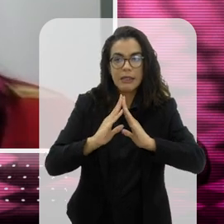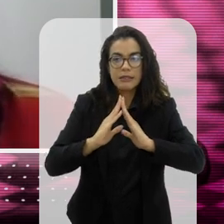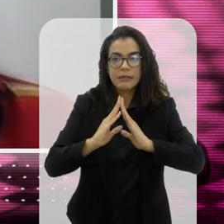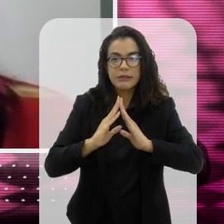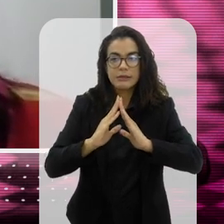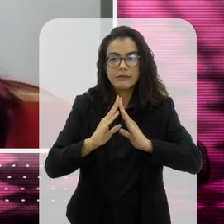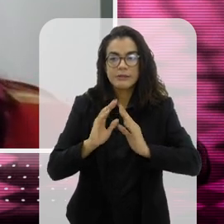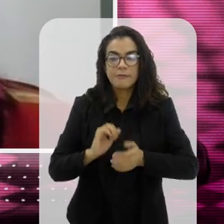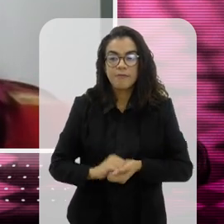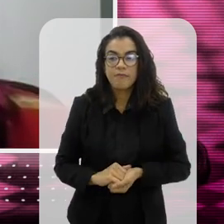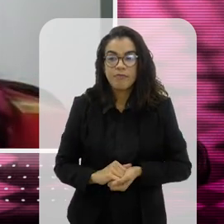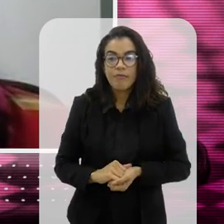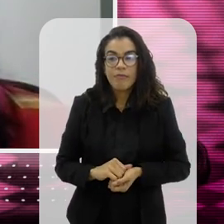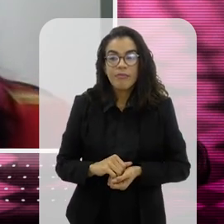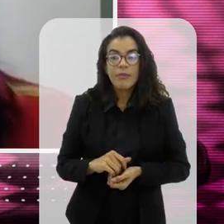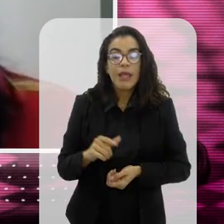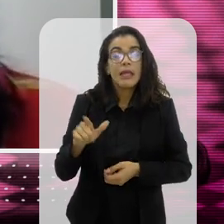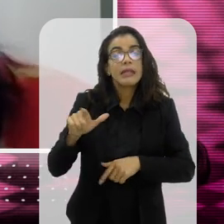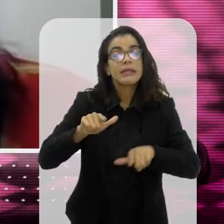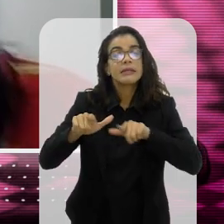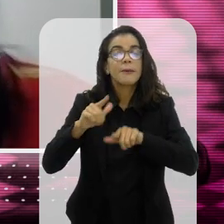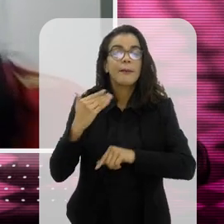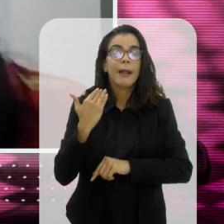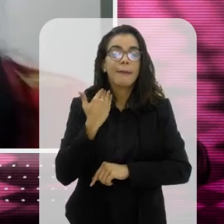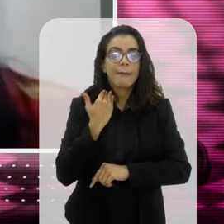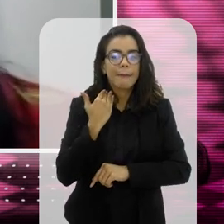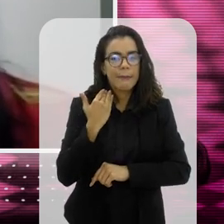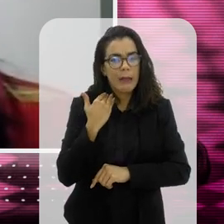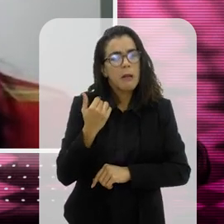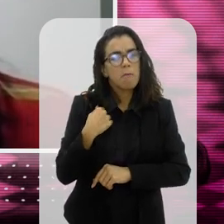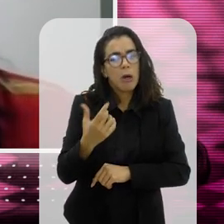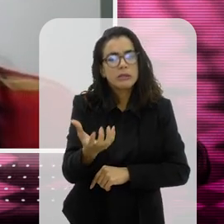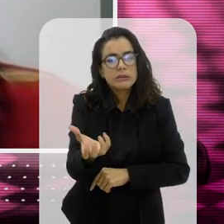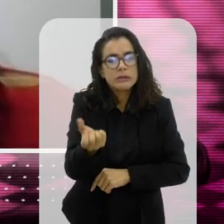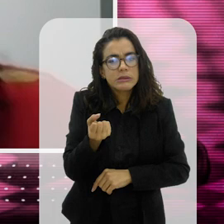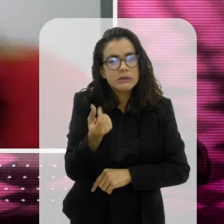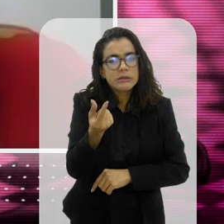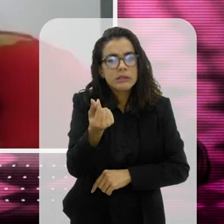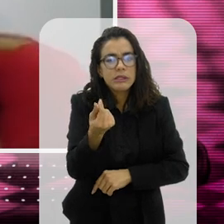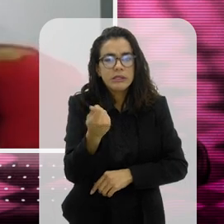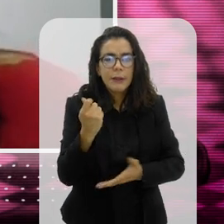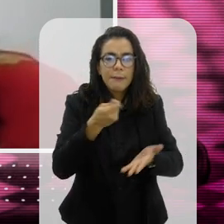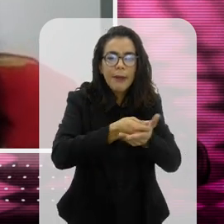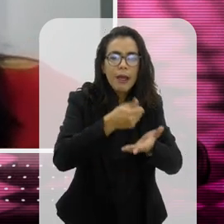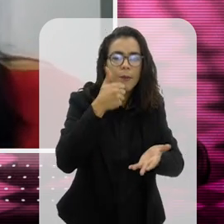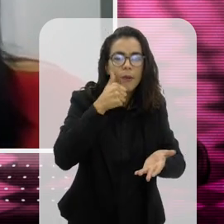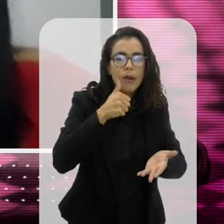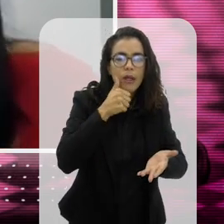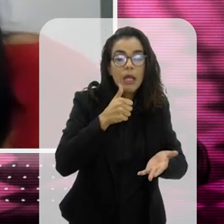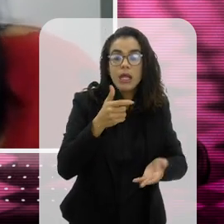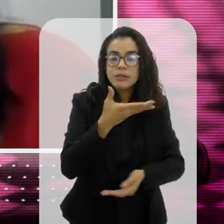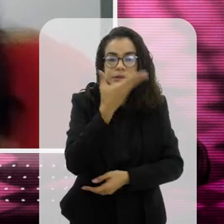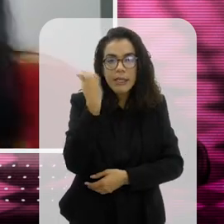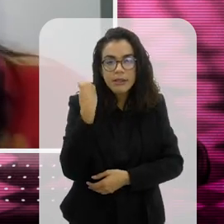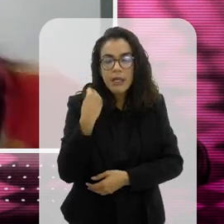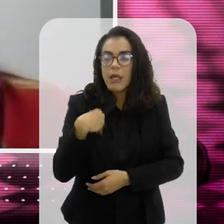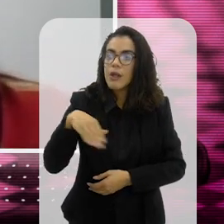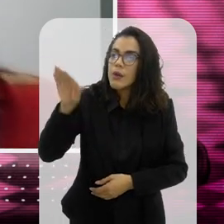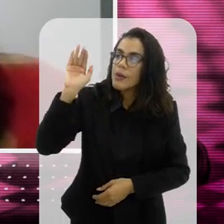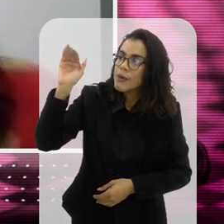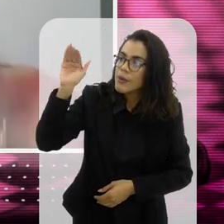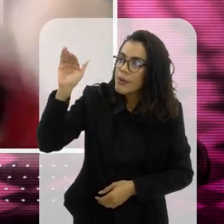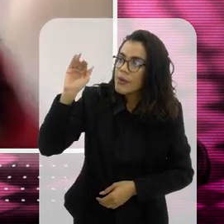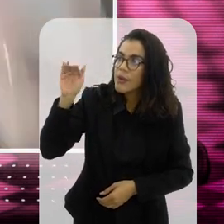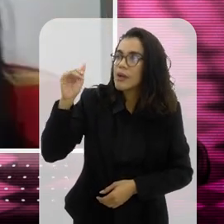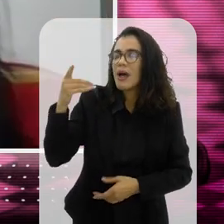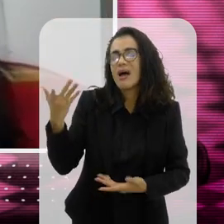resto sozinho o tempo todo. E aí ele trabalha num banco, então ele pode sacar o dinheiro e trazer. E ele sempre esquece.